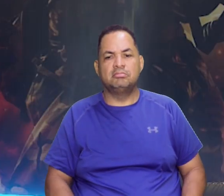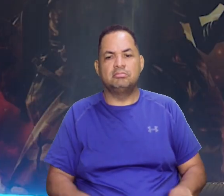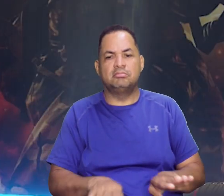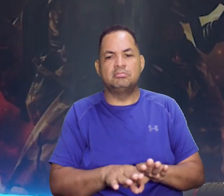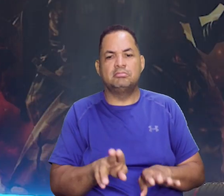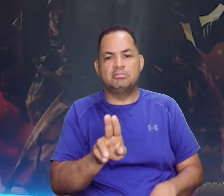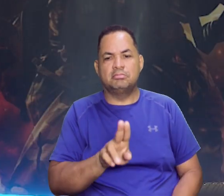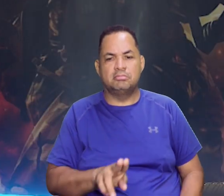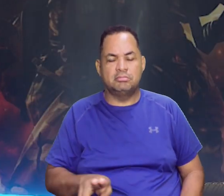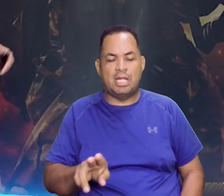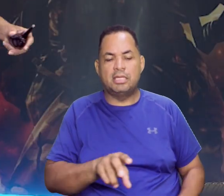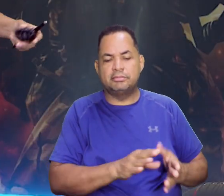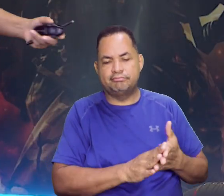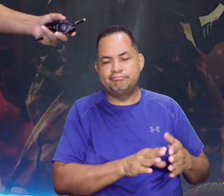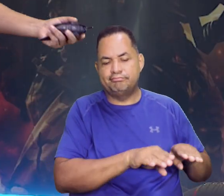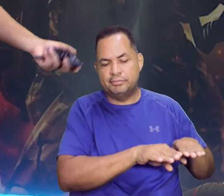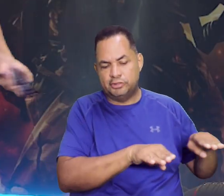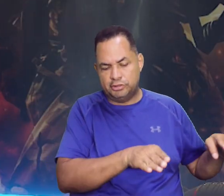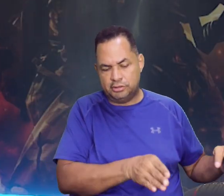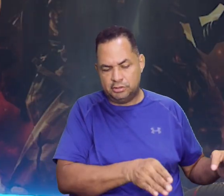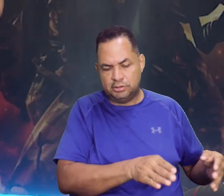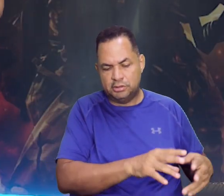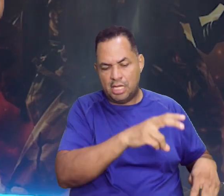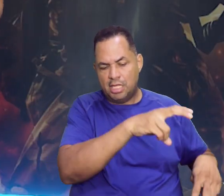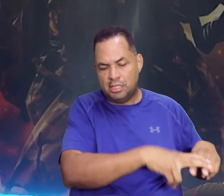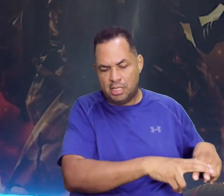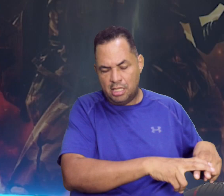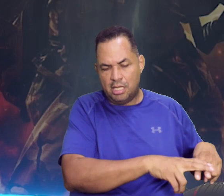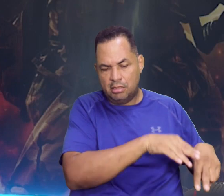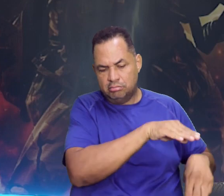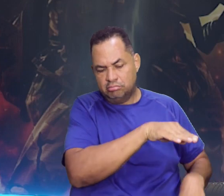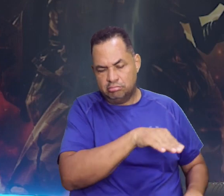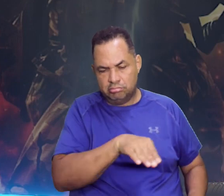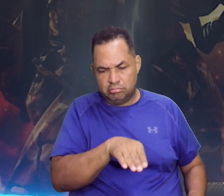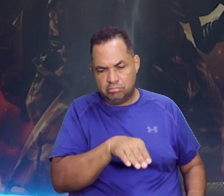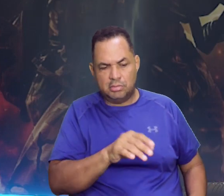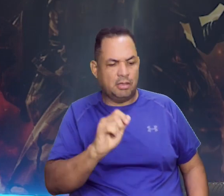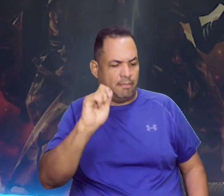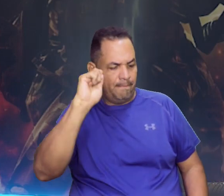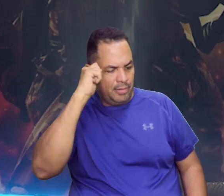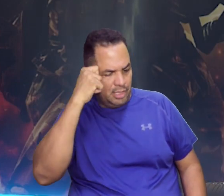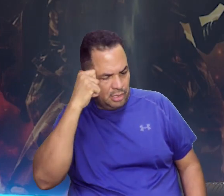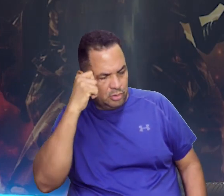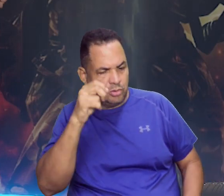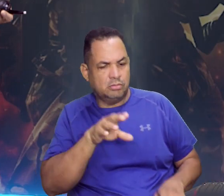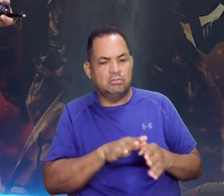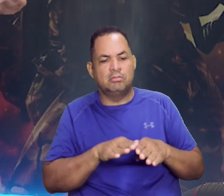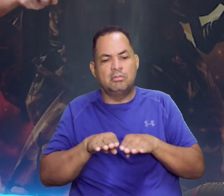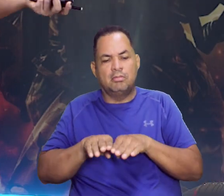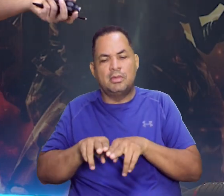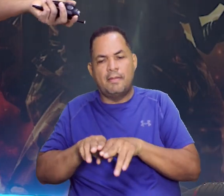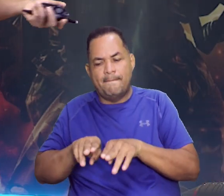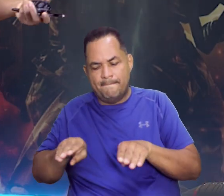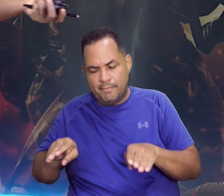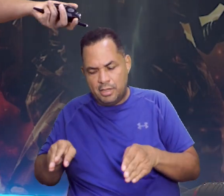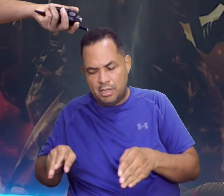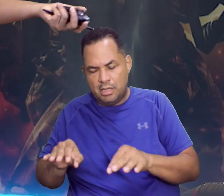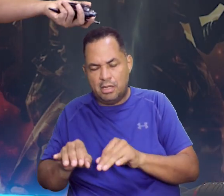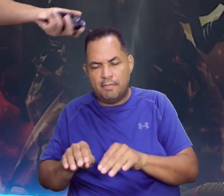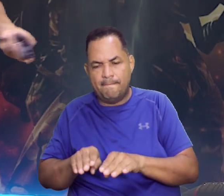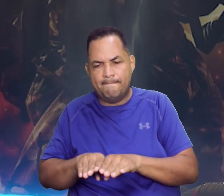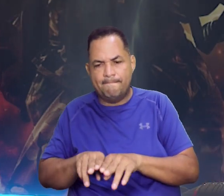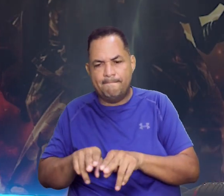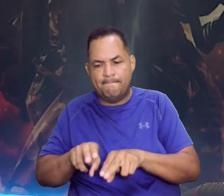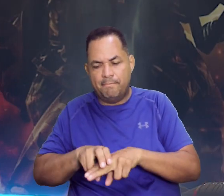ele ousasse assentar, ele iria ser preso, pessoal, iria sofrer nas mãos do governo